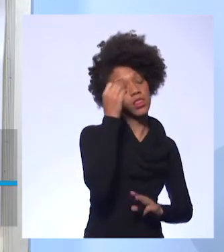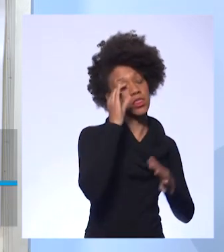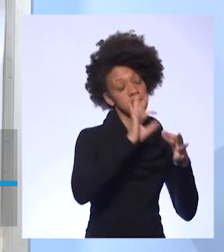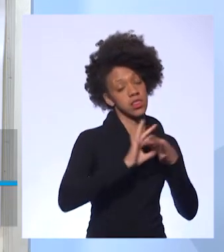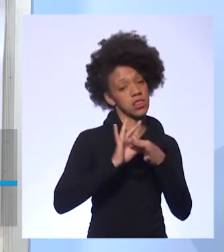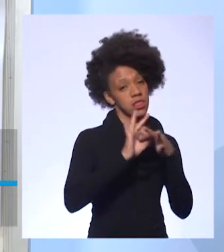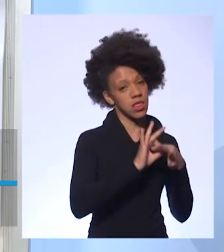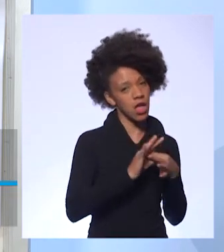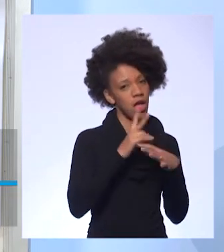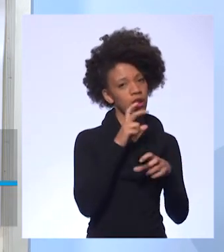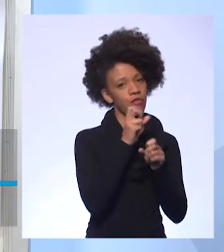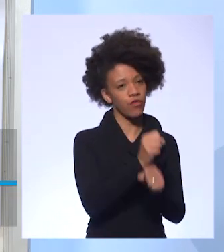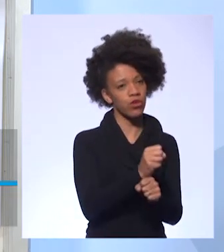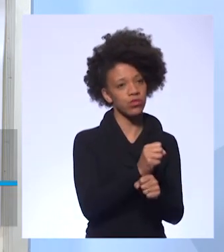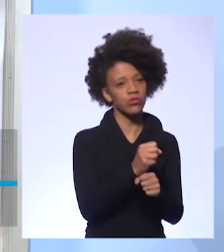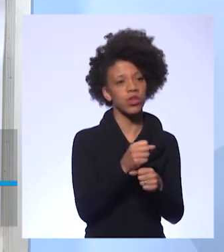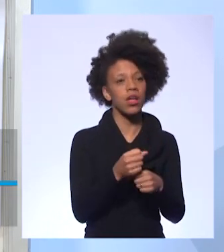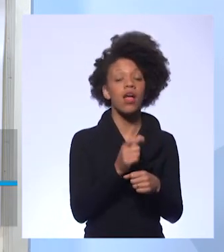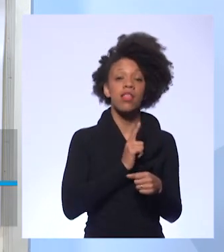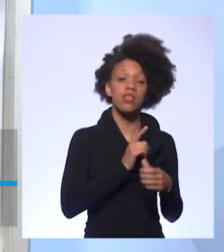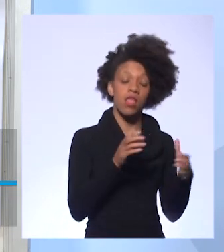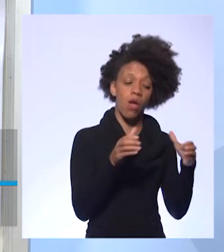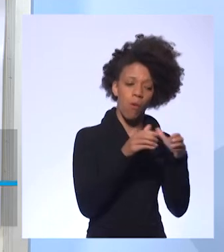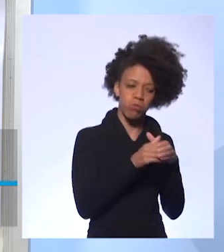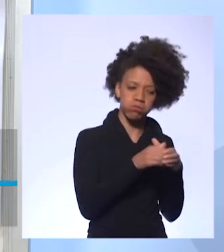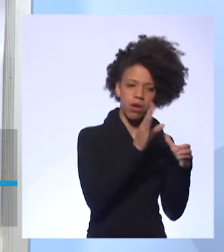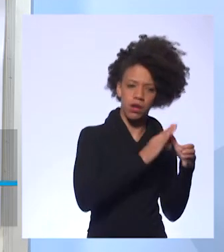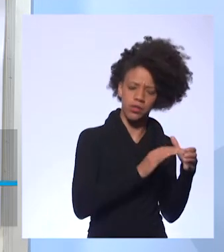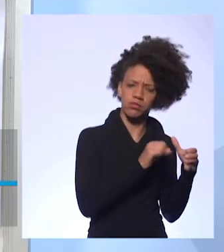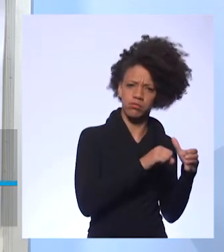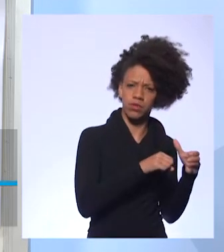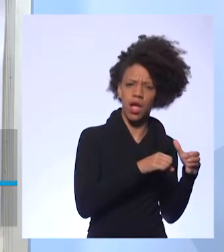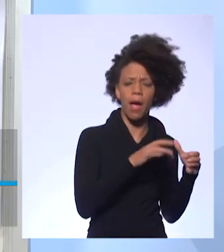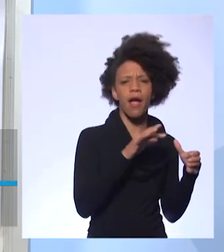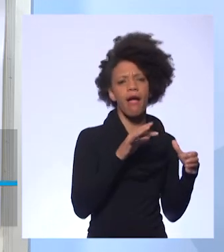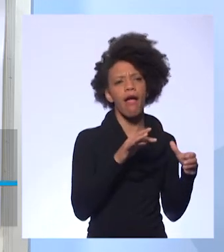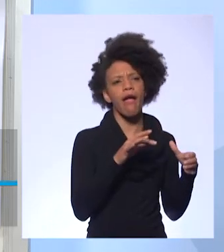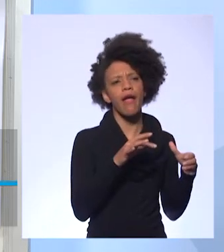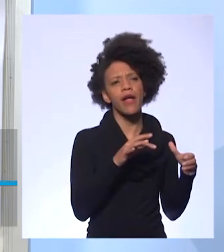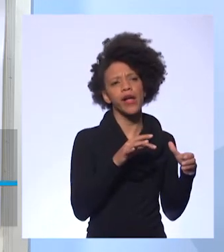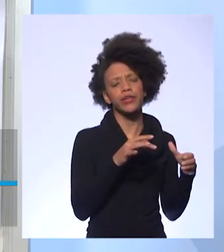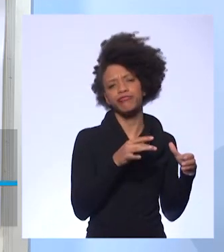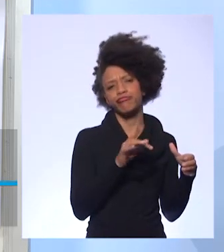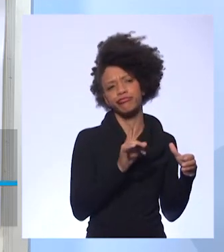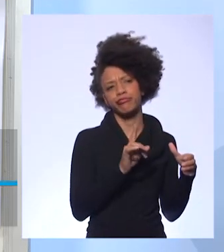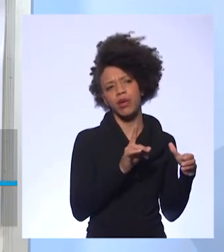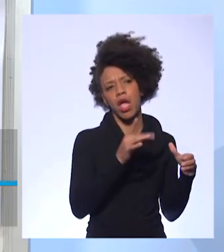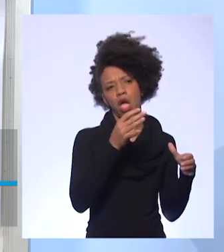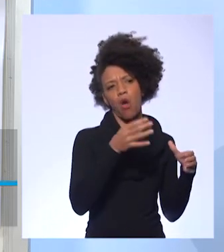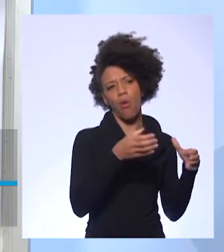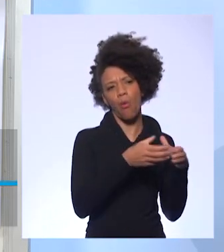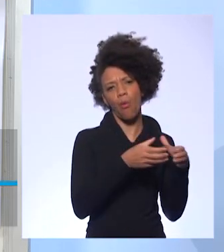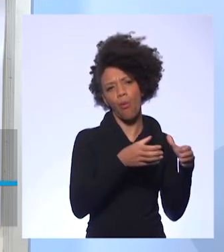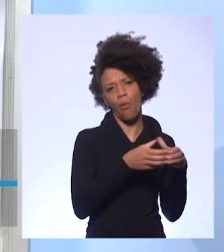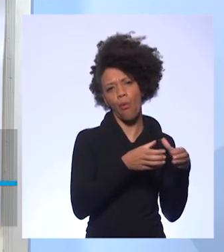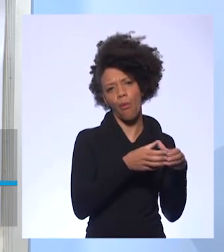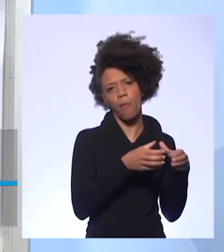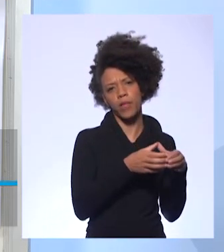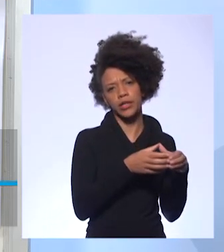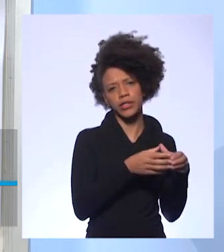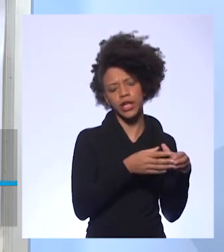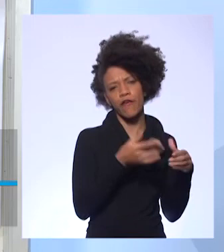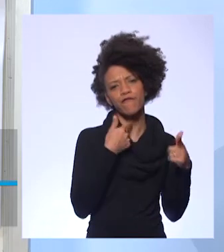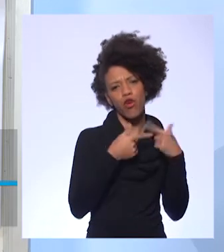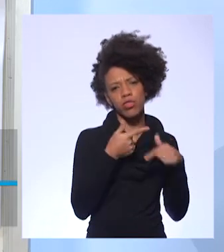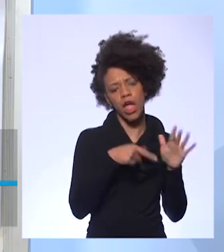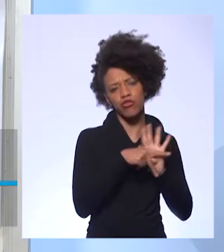loja é muito forte né embora tem ao menos Soldados no Brasil sim embora o nosso exército não seja um exército que está ali pela